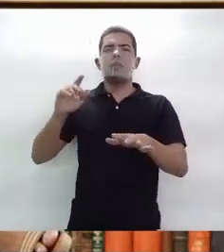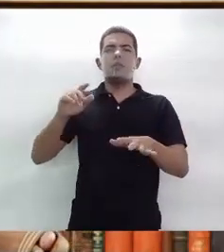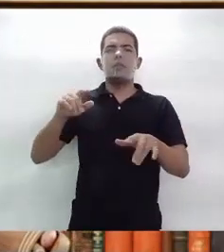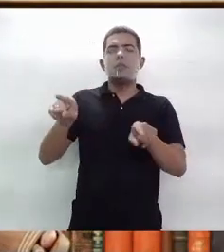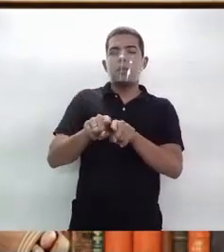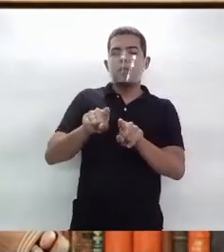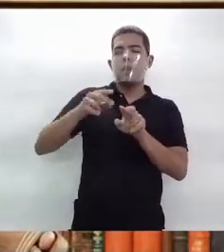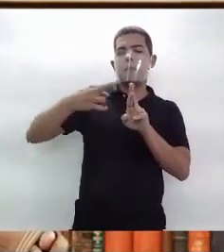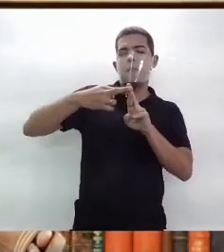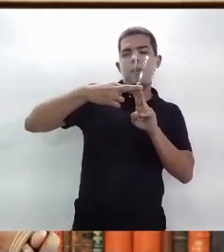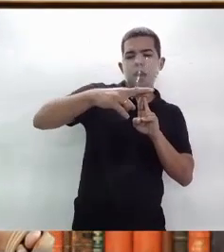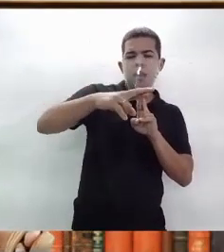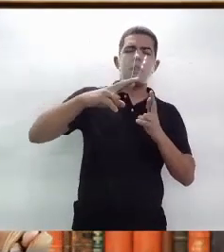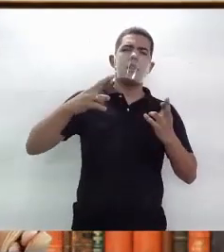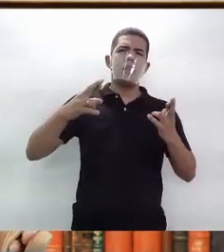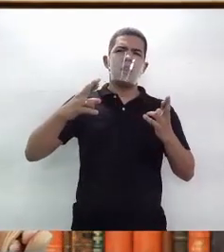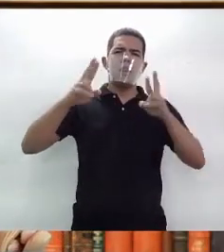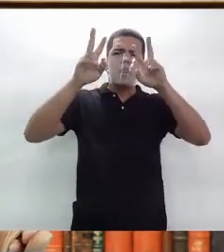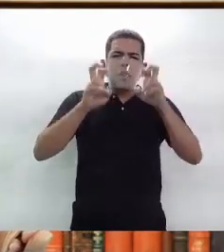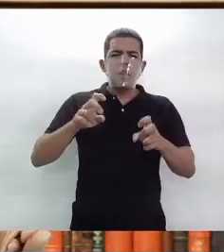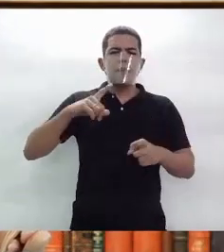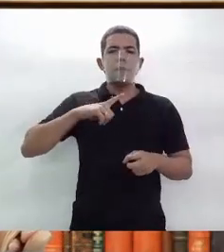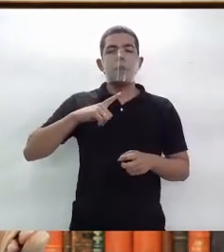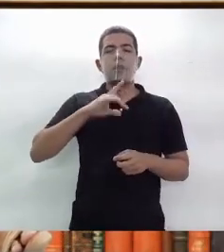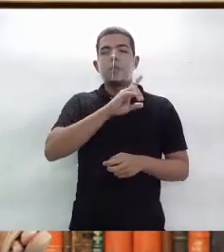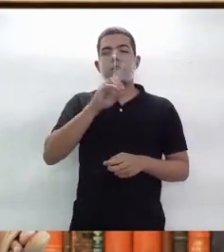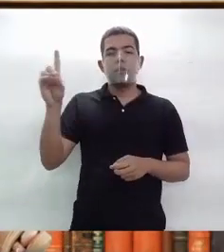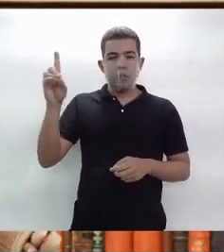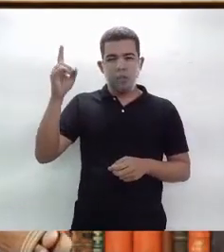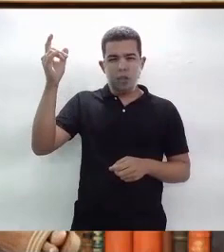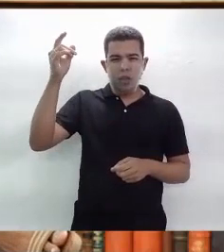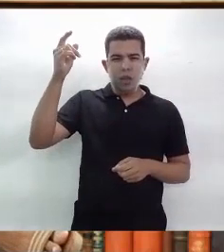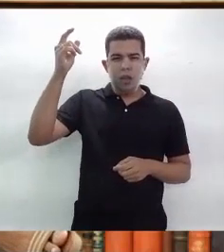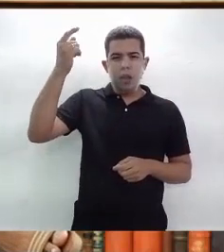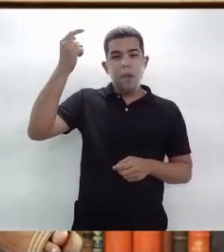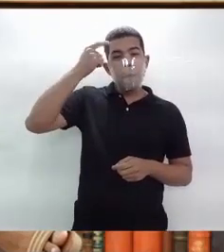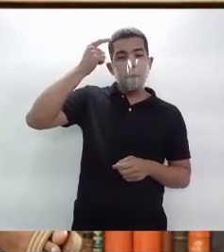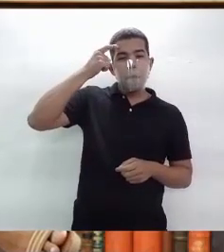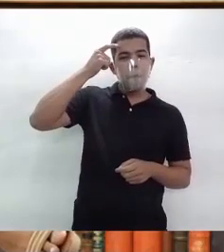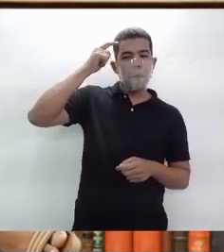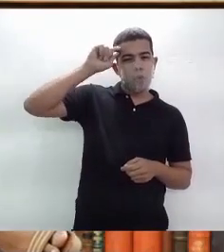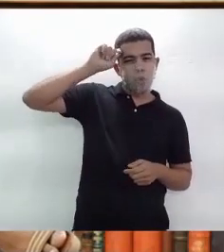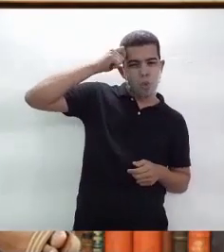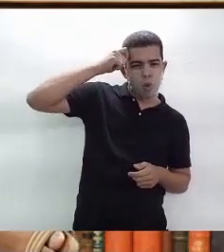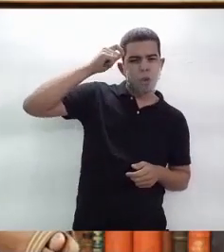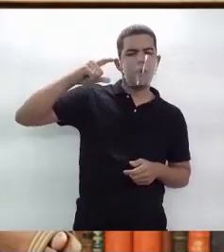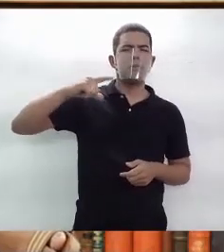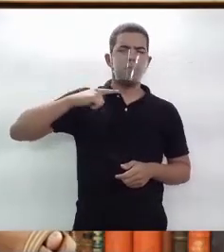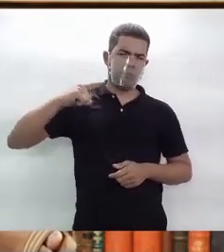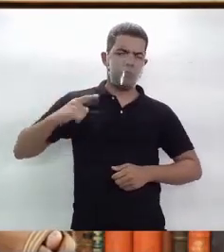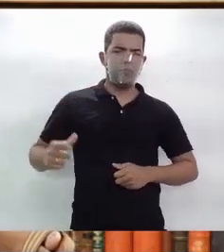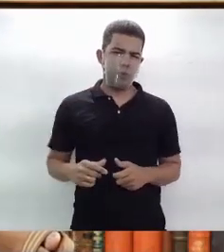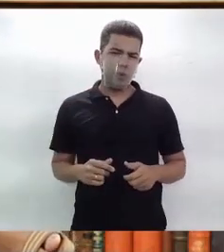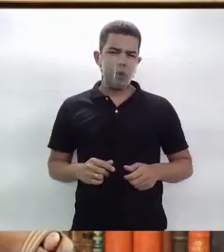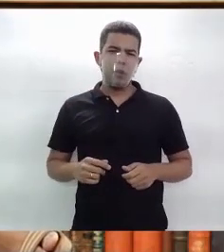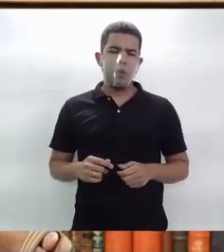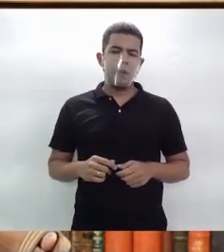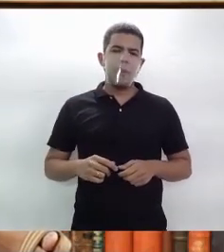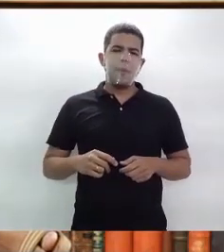momento religioso, né, como o Dia da Consciência Negra, que existe essa comemoração, né, do maracatu.